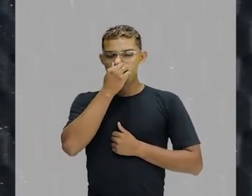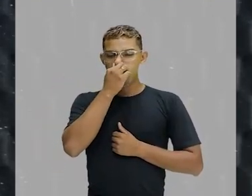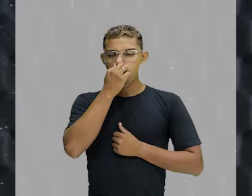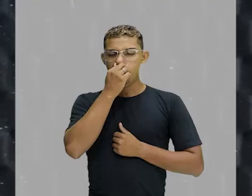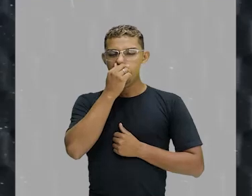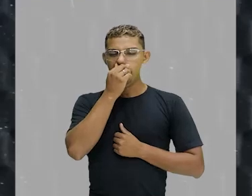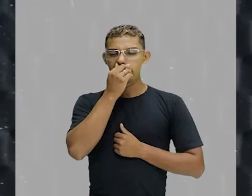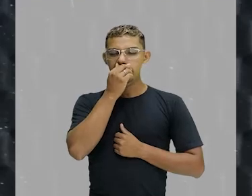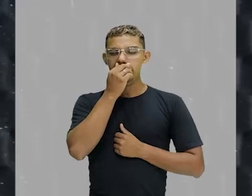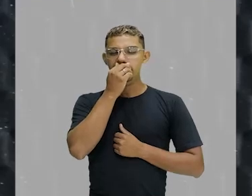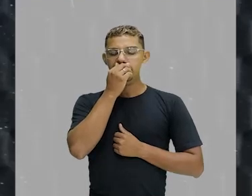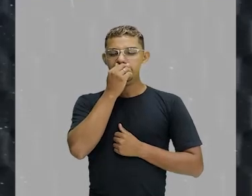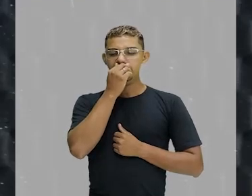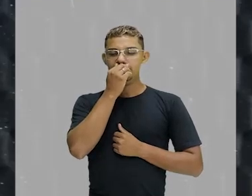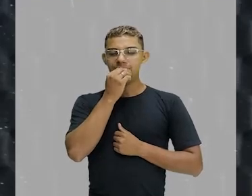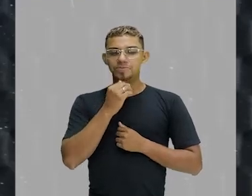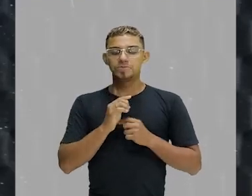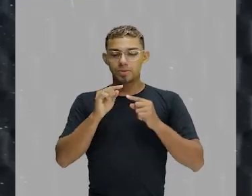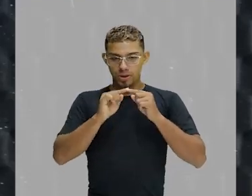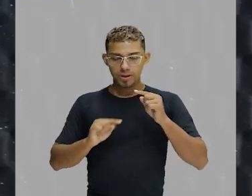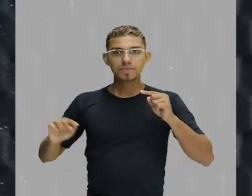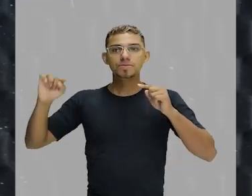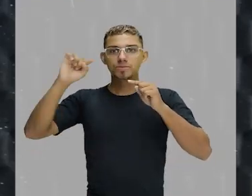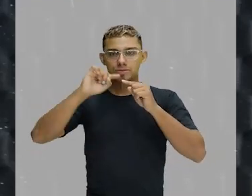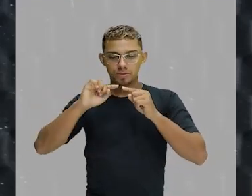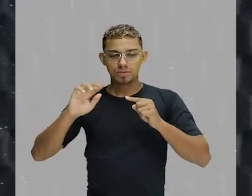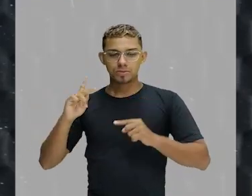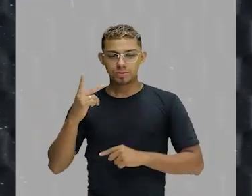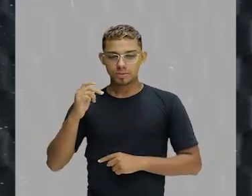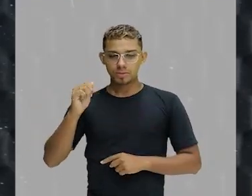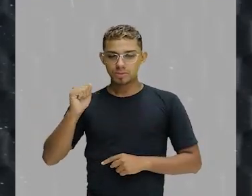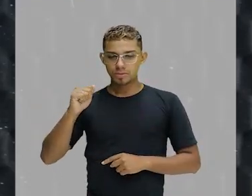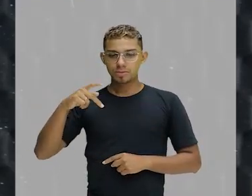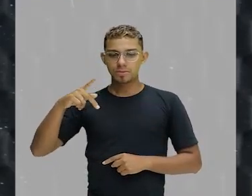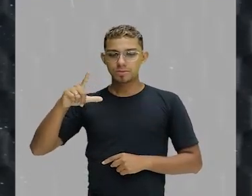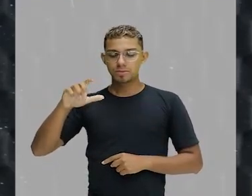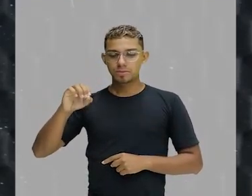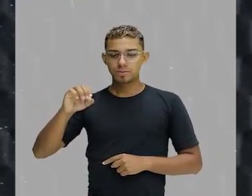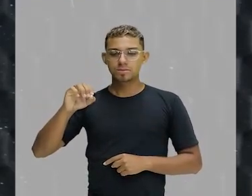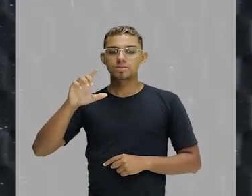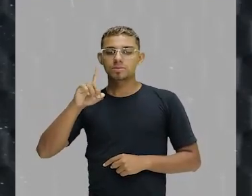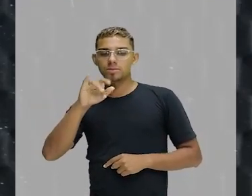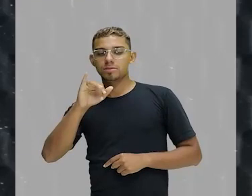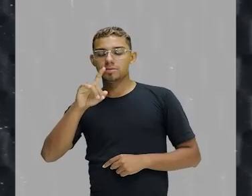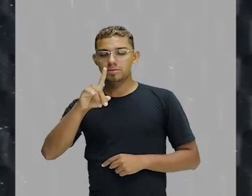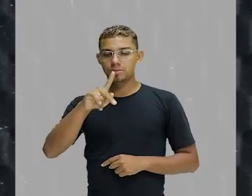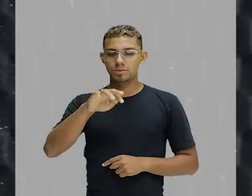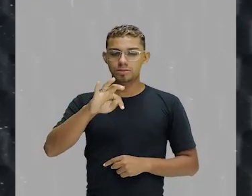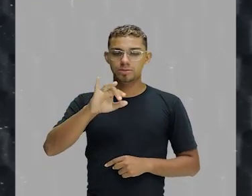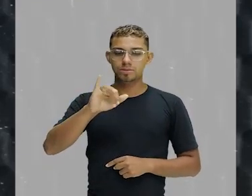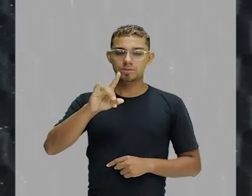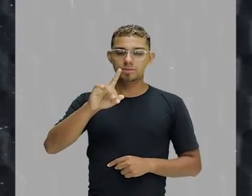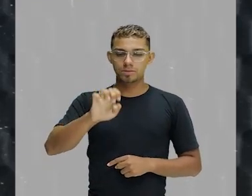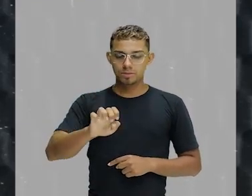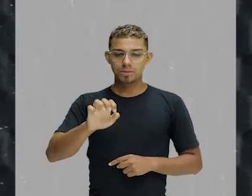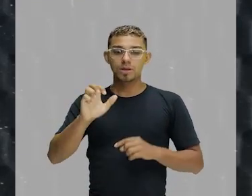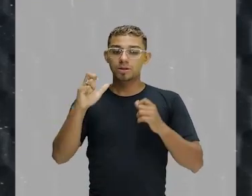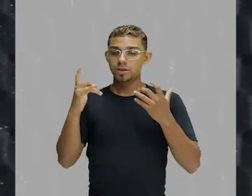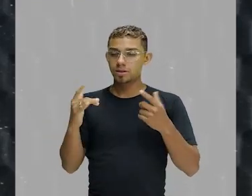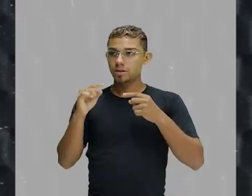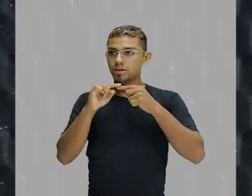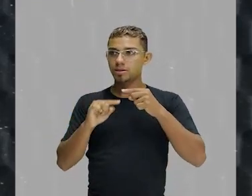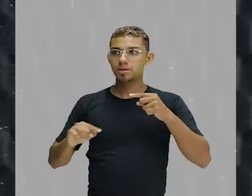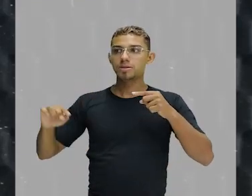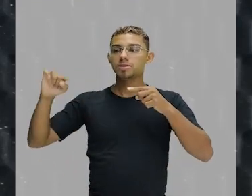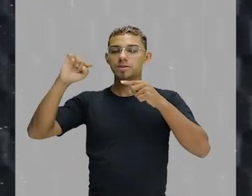ciclo haplodiploide. E nesse ciclo, olha só, a meiose vai acontecer para formar um